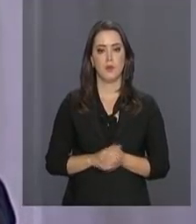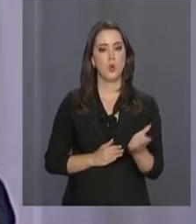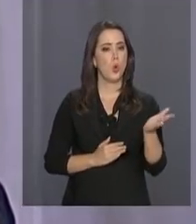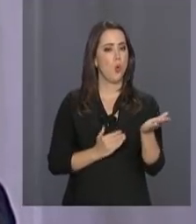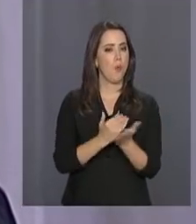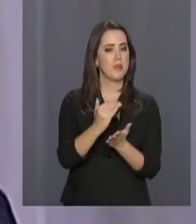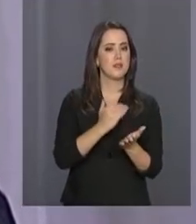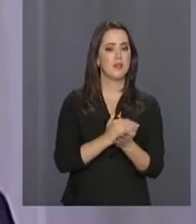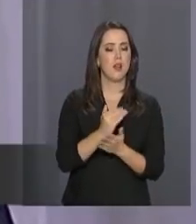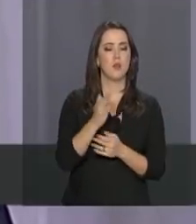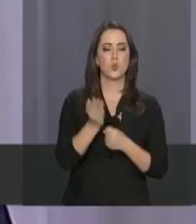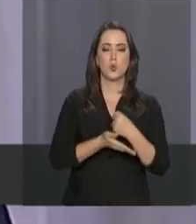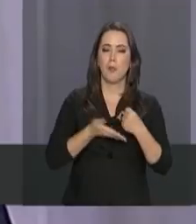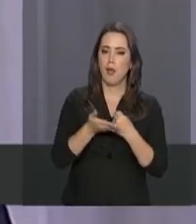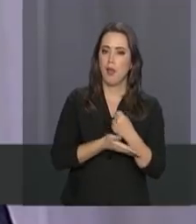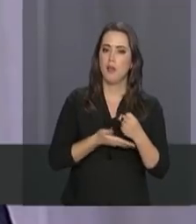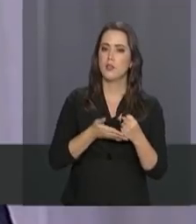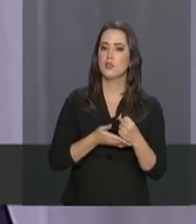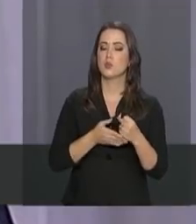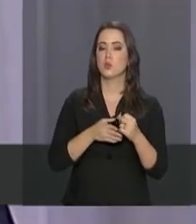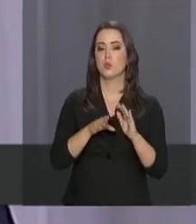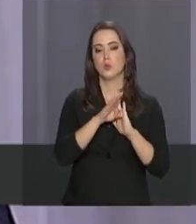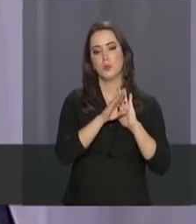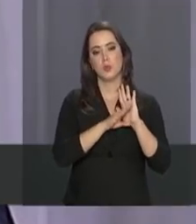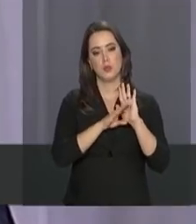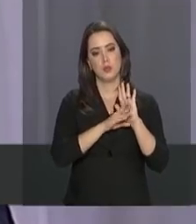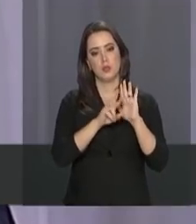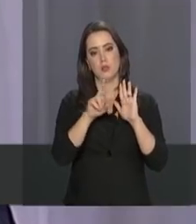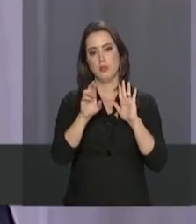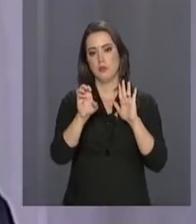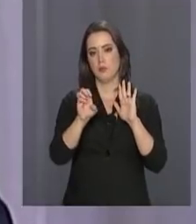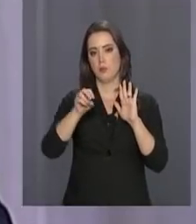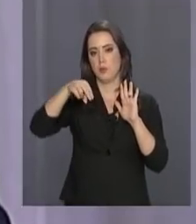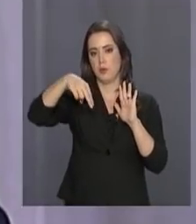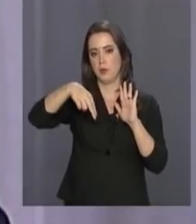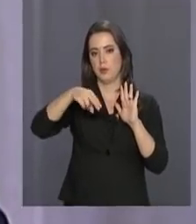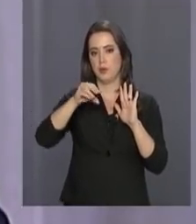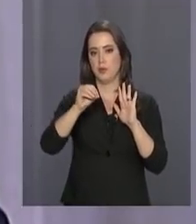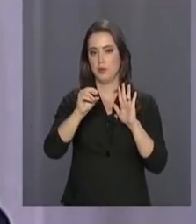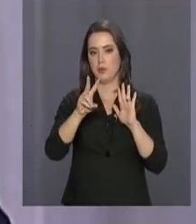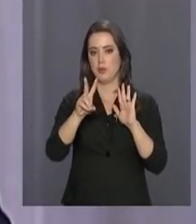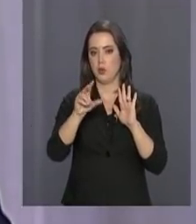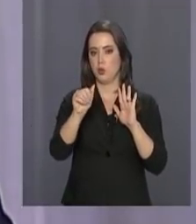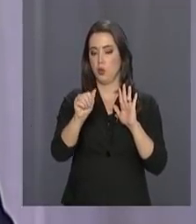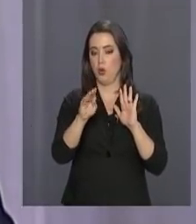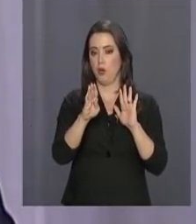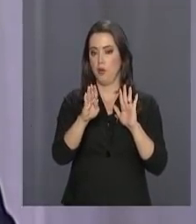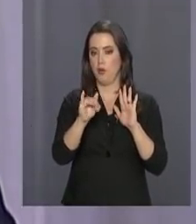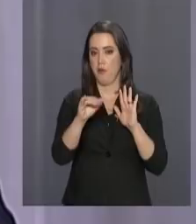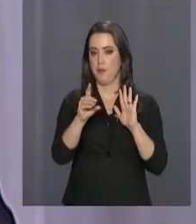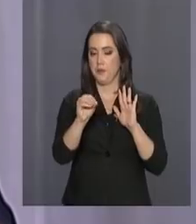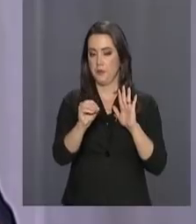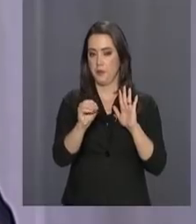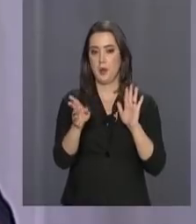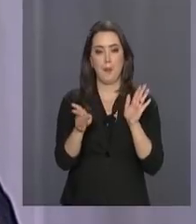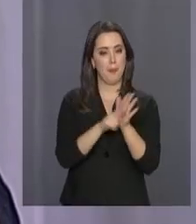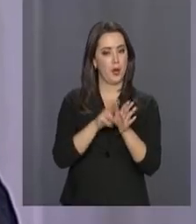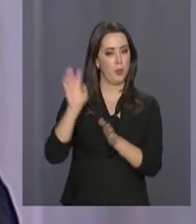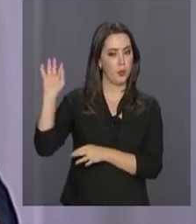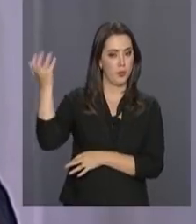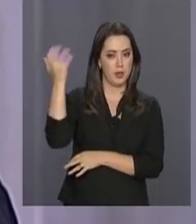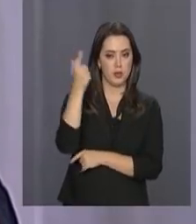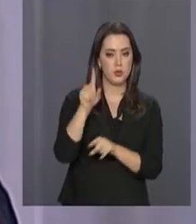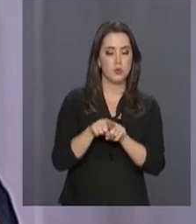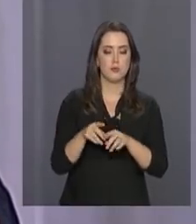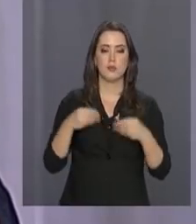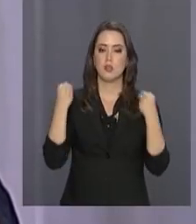as bases do renova abril que é um programa de caráter ambiental e